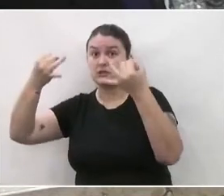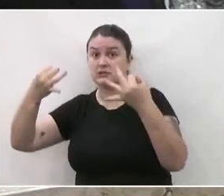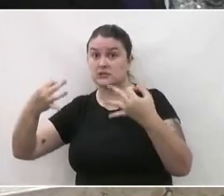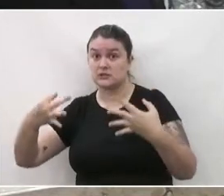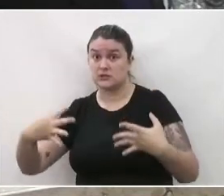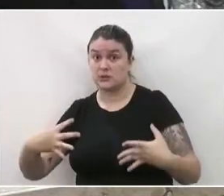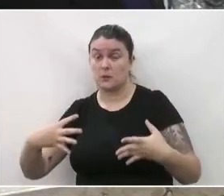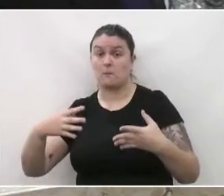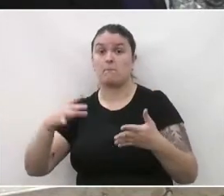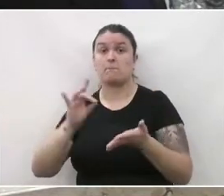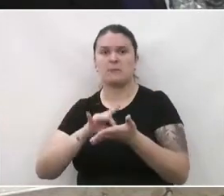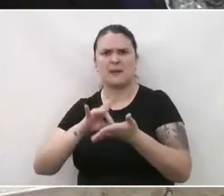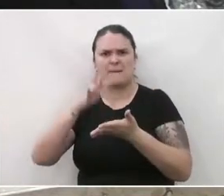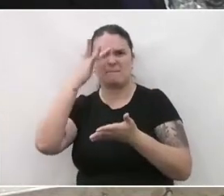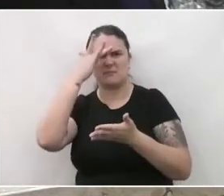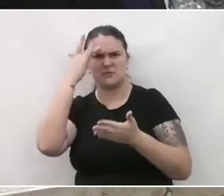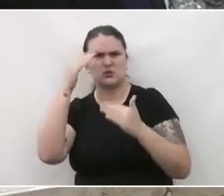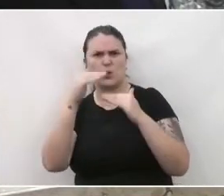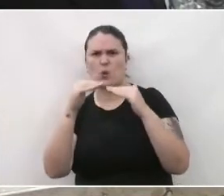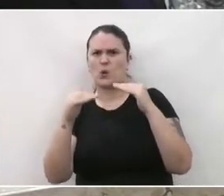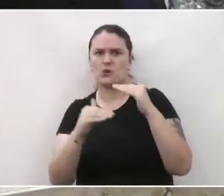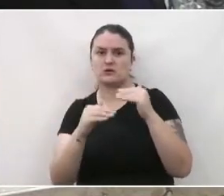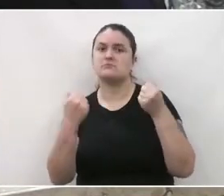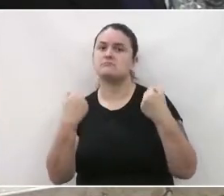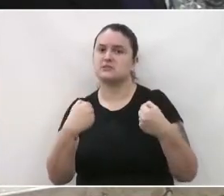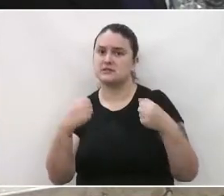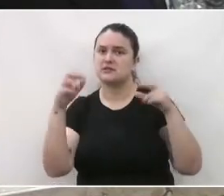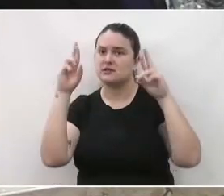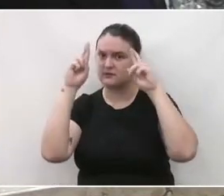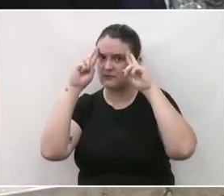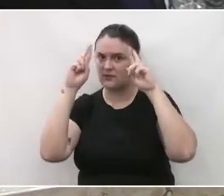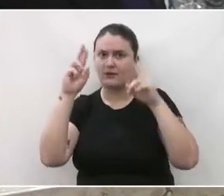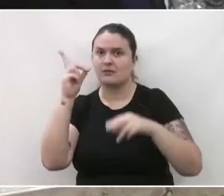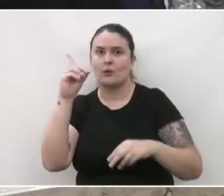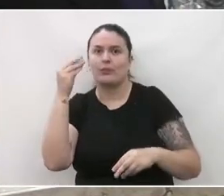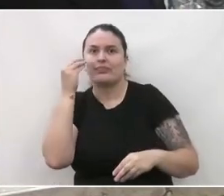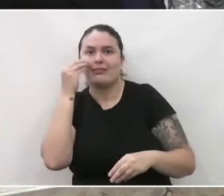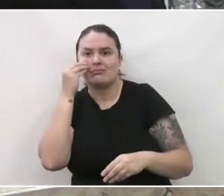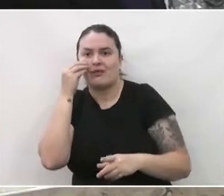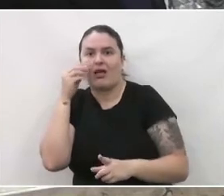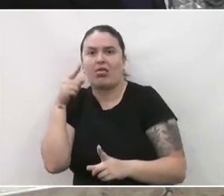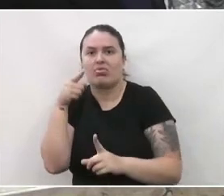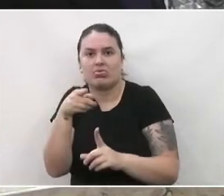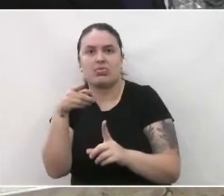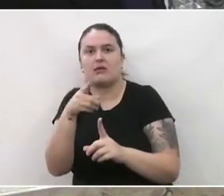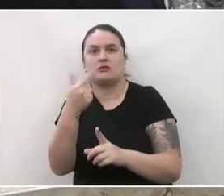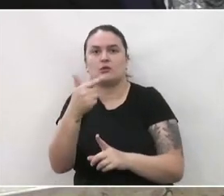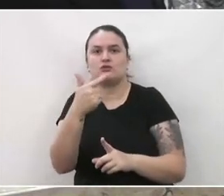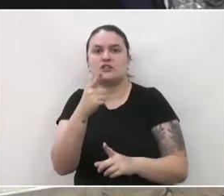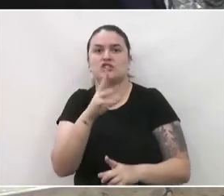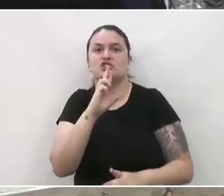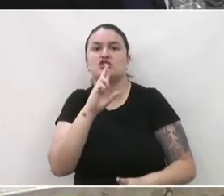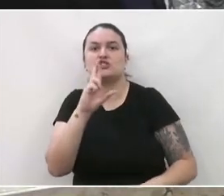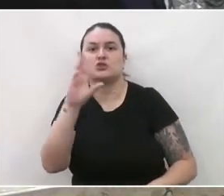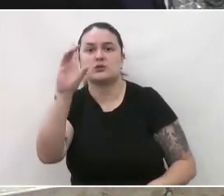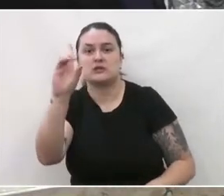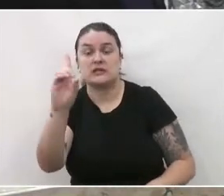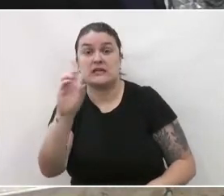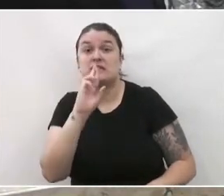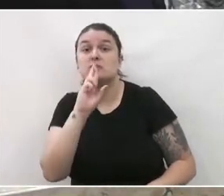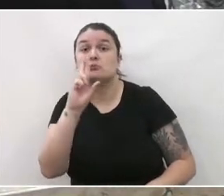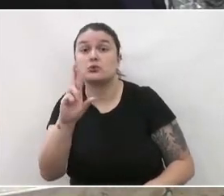né, mesmo que as pessoas discordem, precisa respeitar e não tentar encurralar a pessoa quando ela não tem direito de resposta agora,